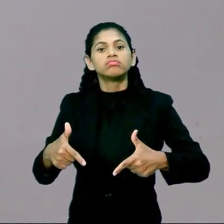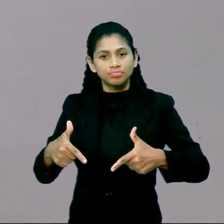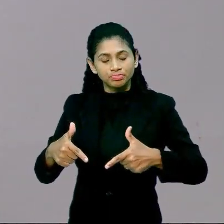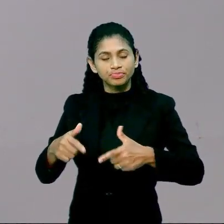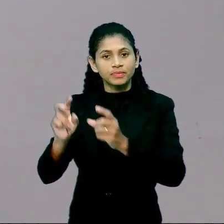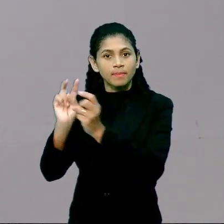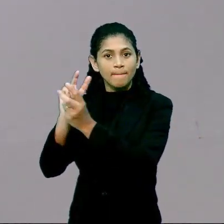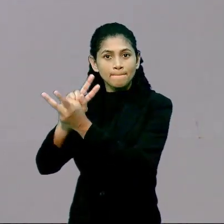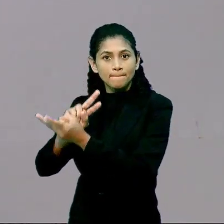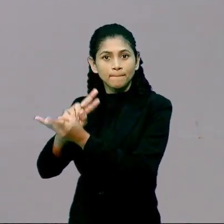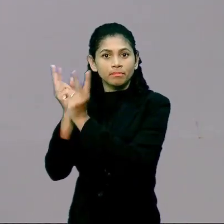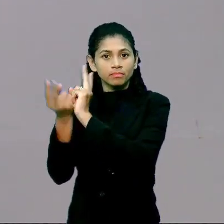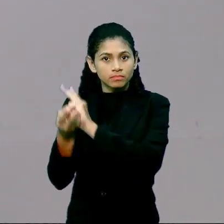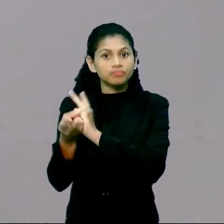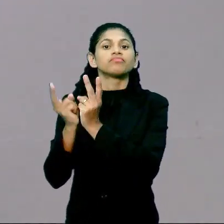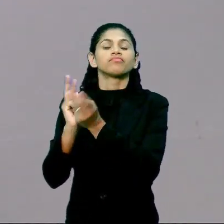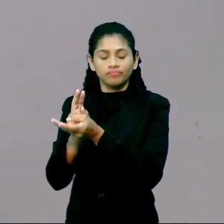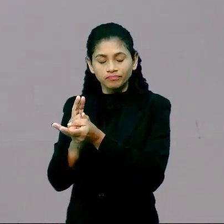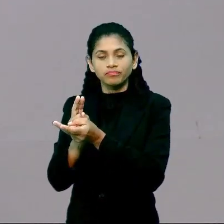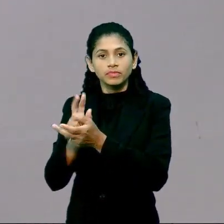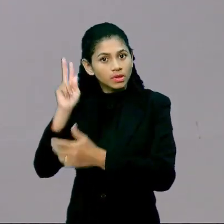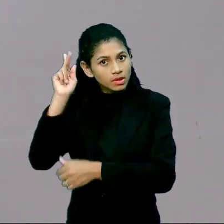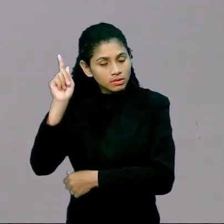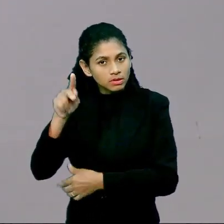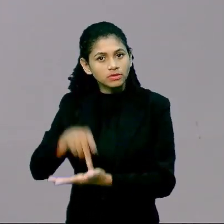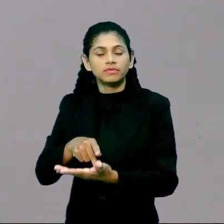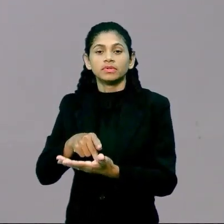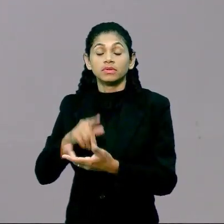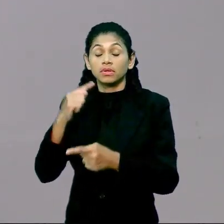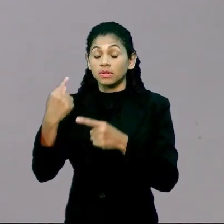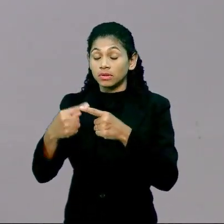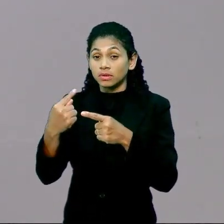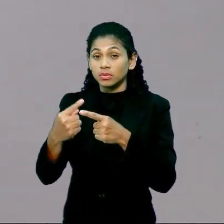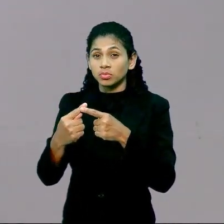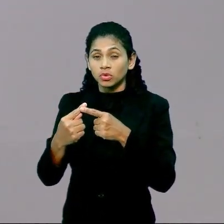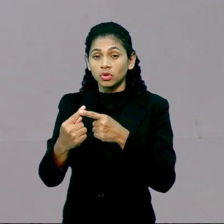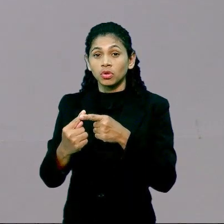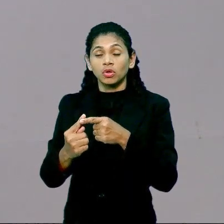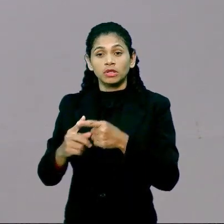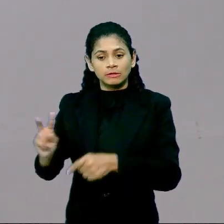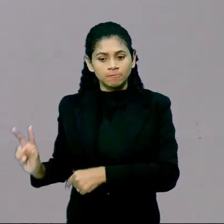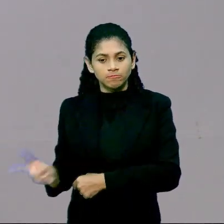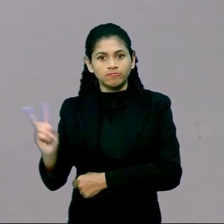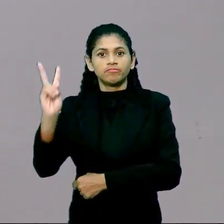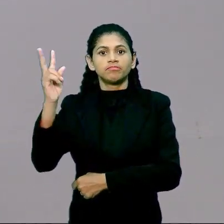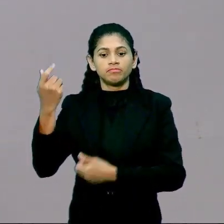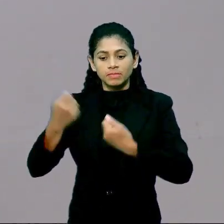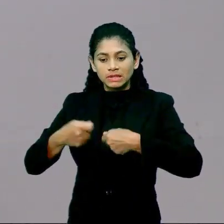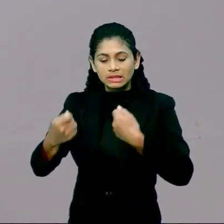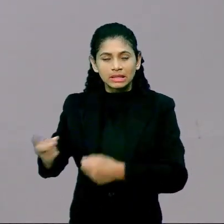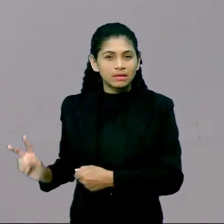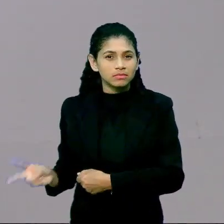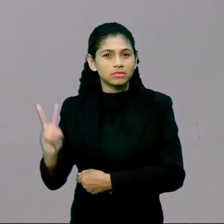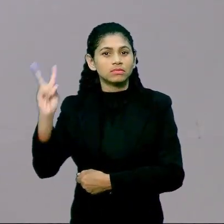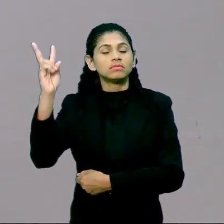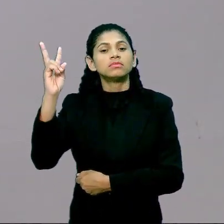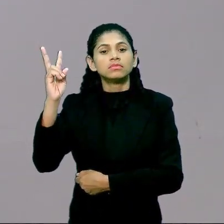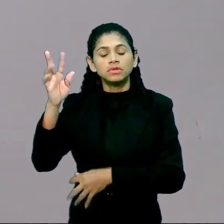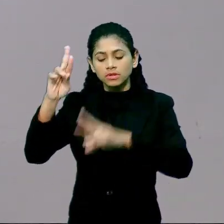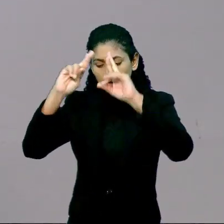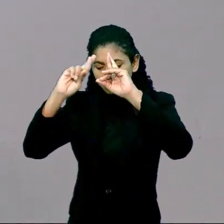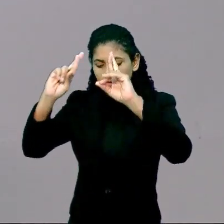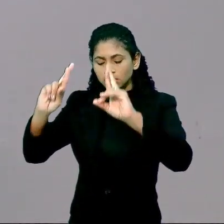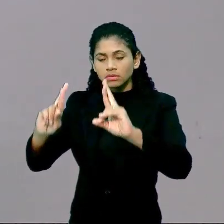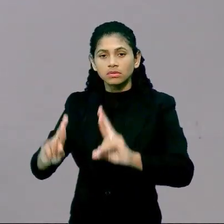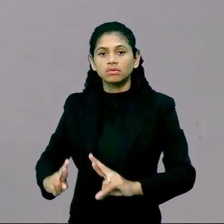quê? Porque foi um combate para a aceitação, para reconhecimento, valorização e respeito. Então, a luta não é